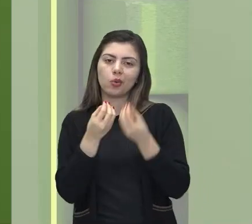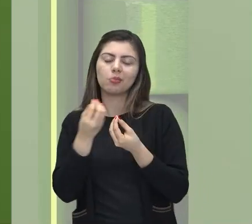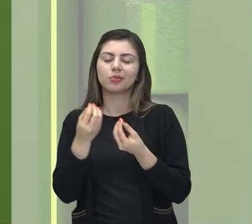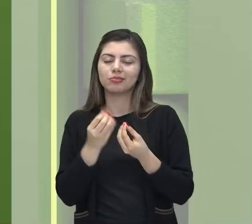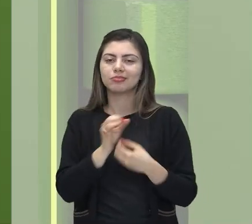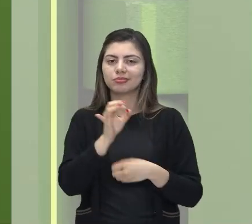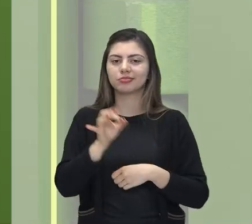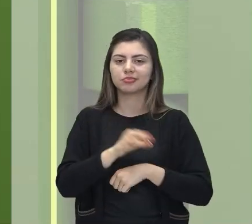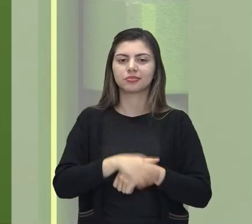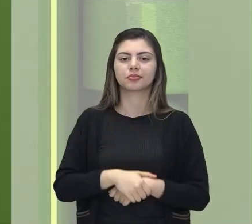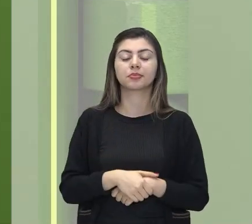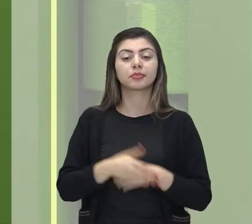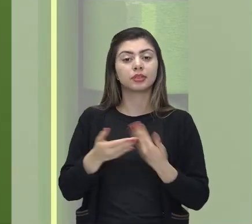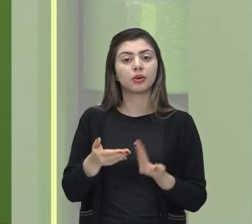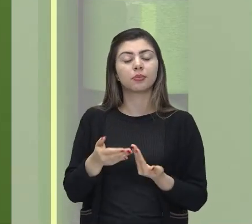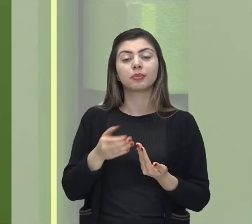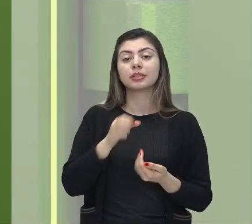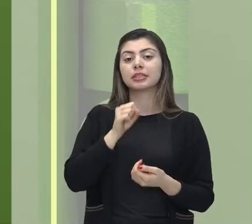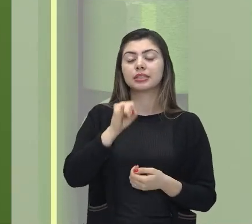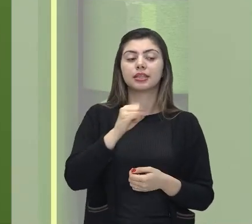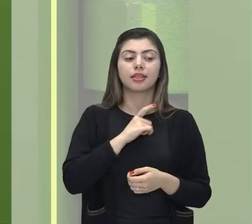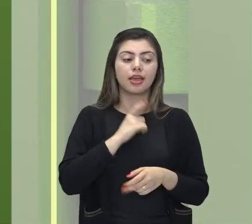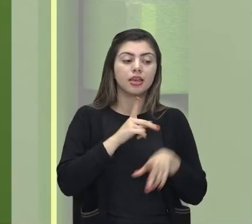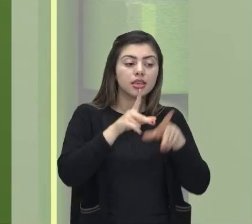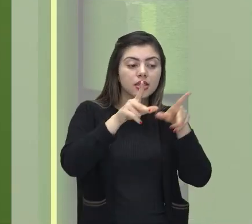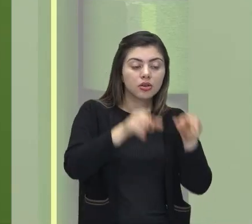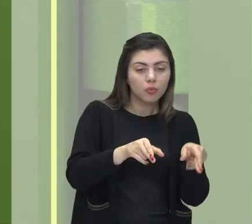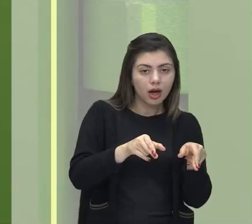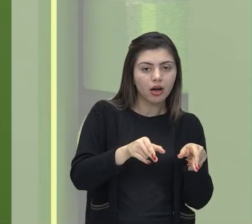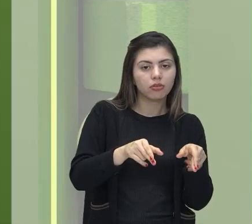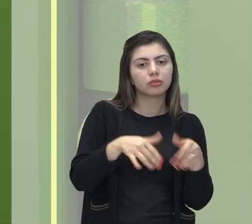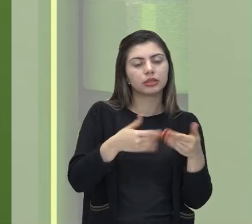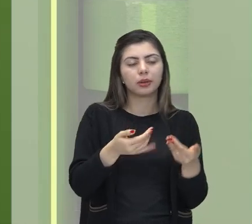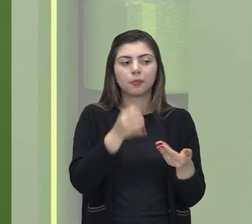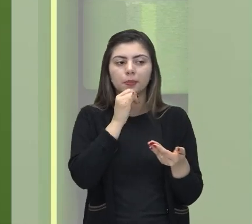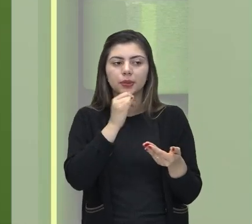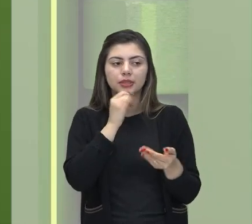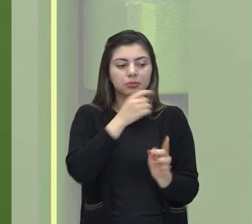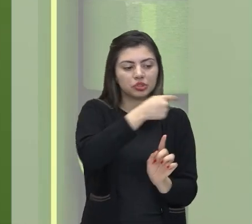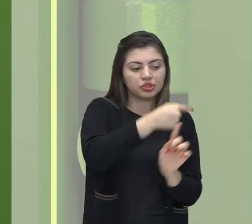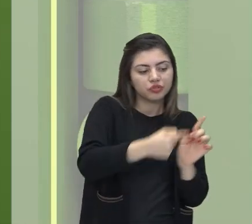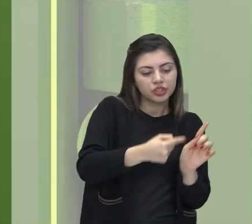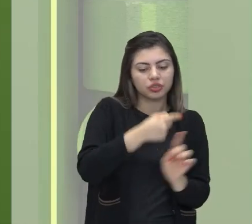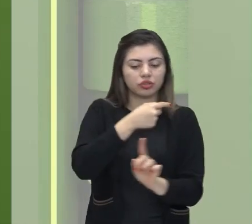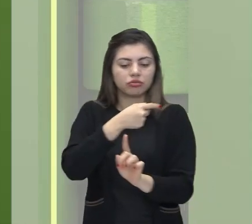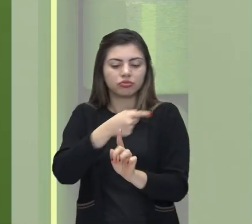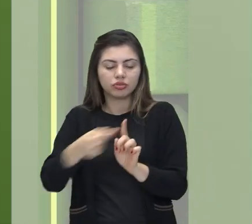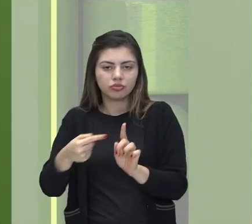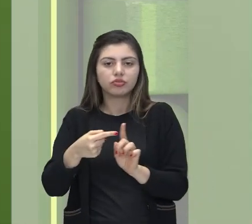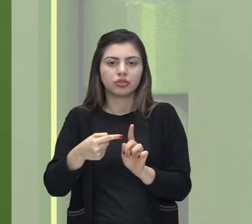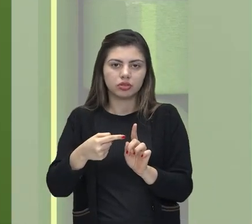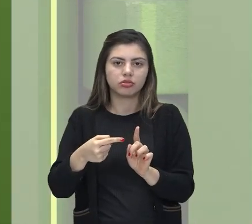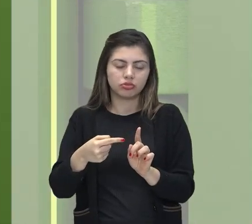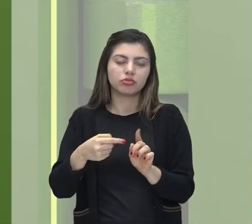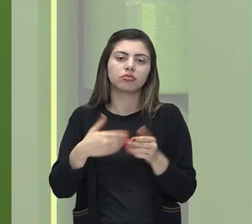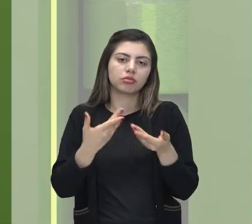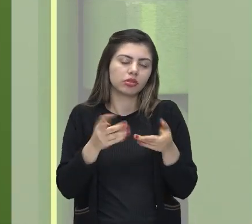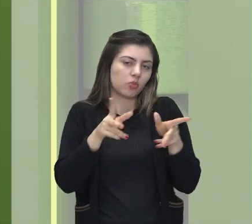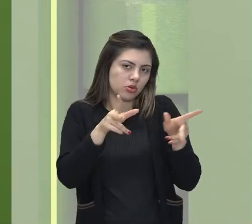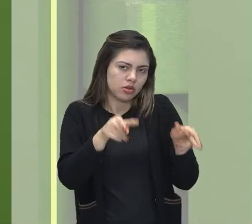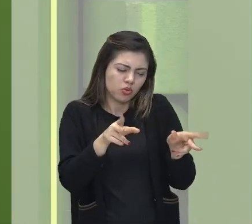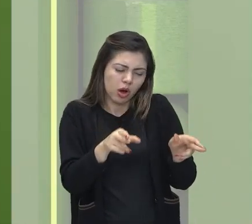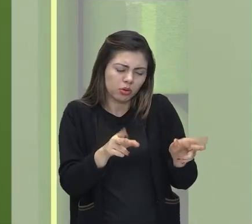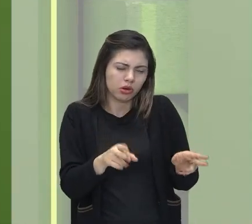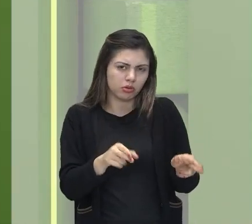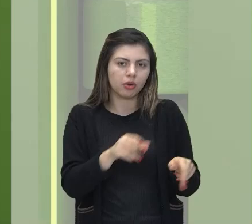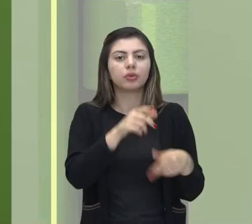assimetria. Quando são simétricos, se você divide ali no meio o campo, né, o plano, vai dar